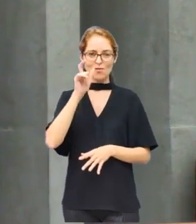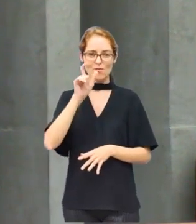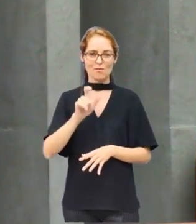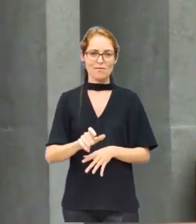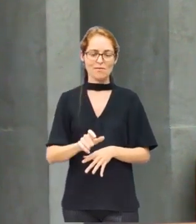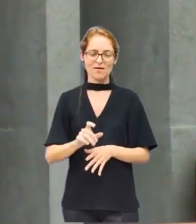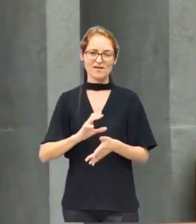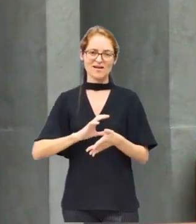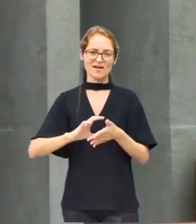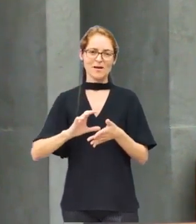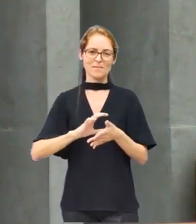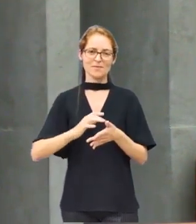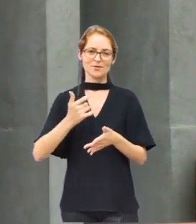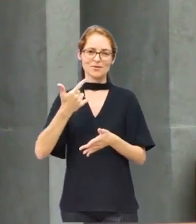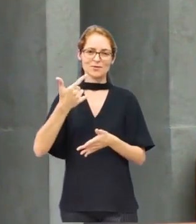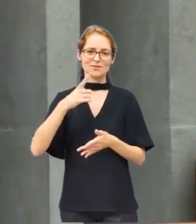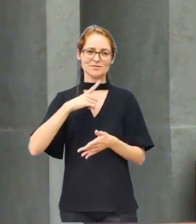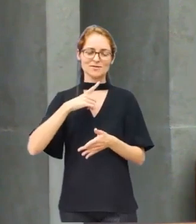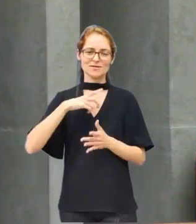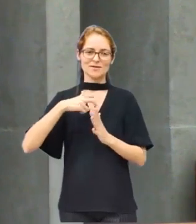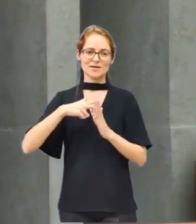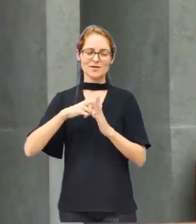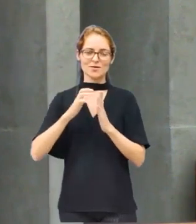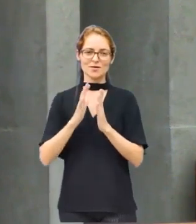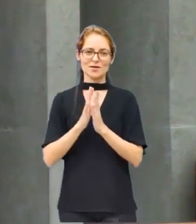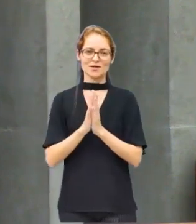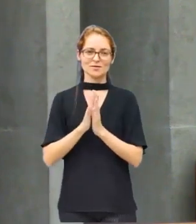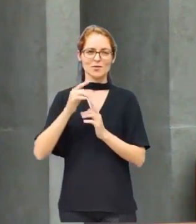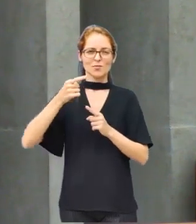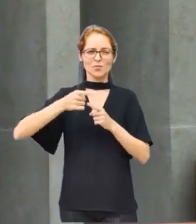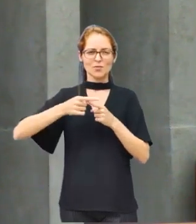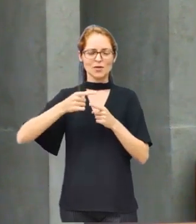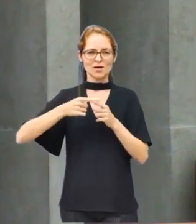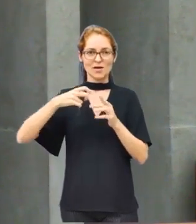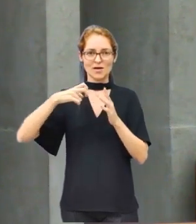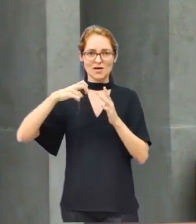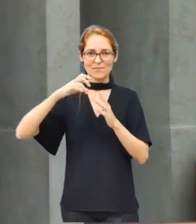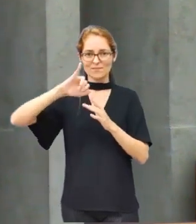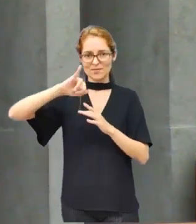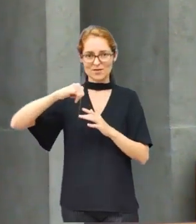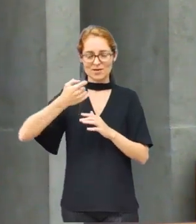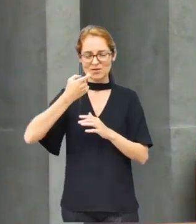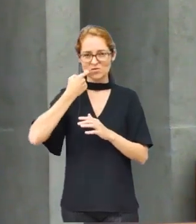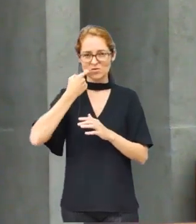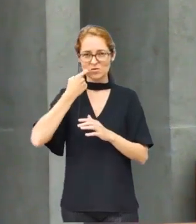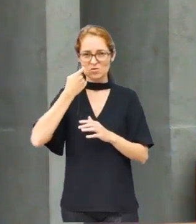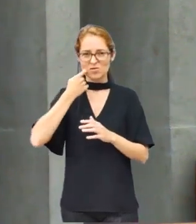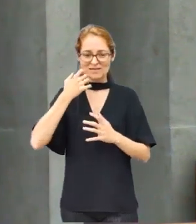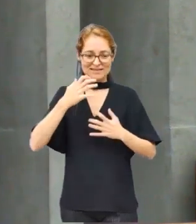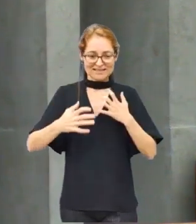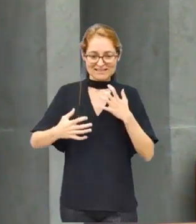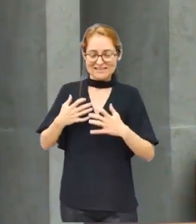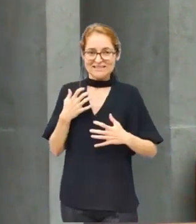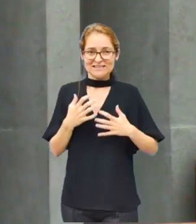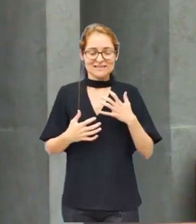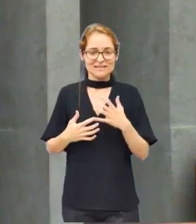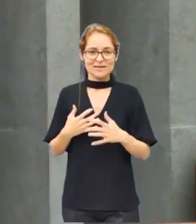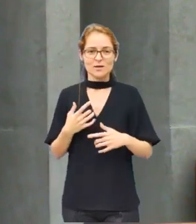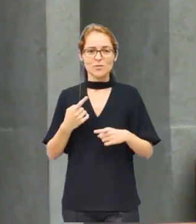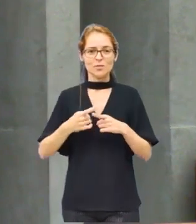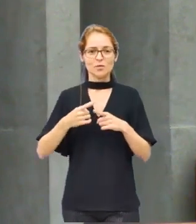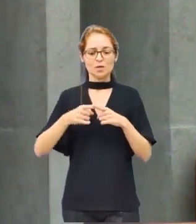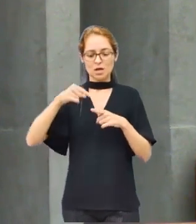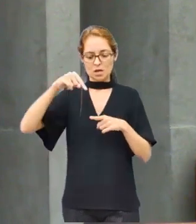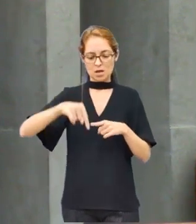capítulo 2 traz uma oração para ele, mostrando o desespero que ele estava diante das profundezas do mar. Mas agora Deus